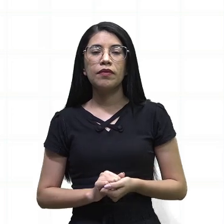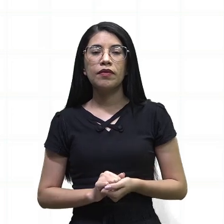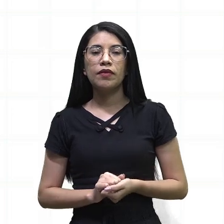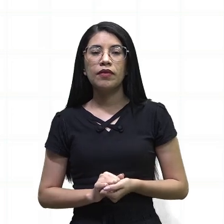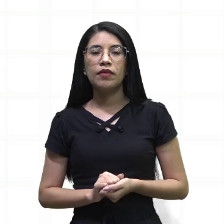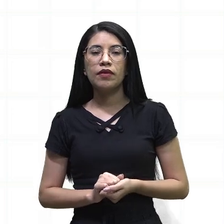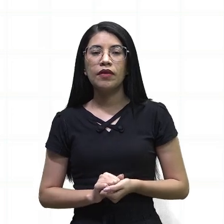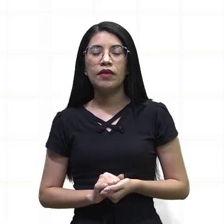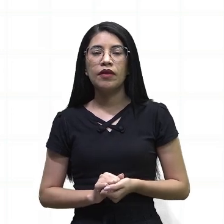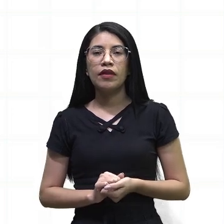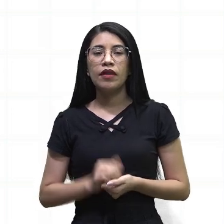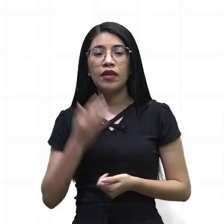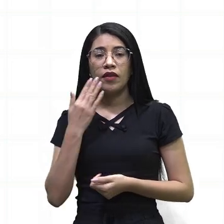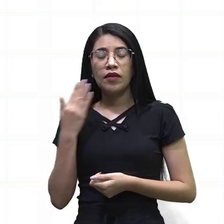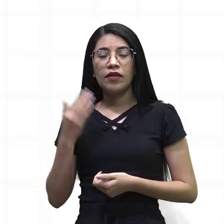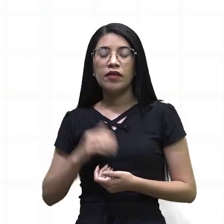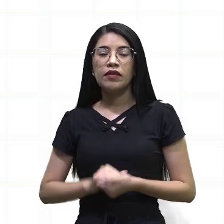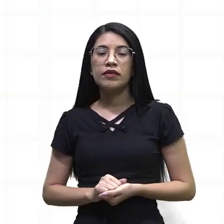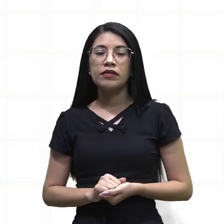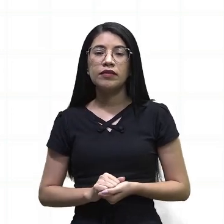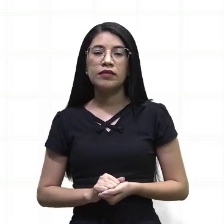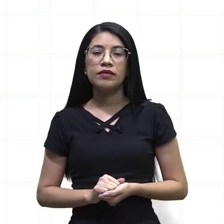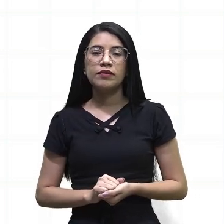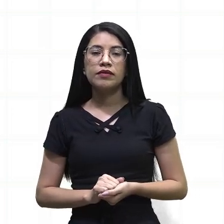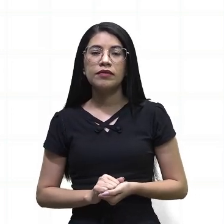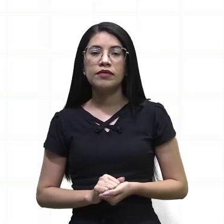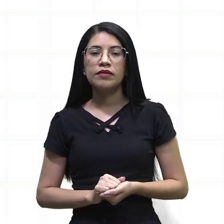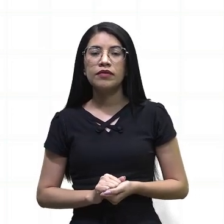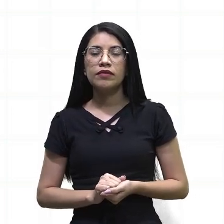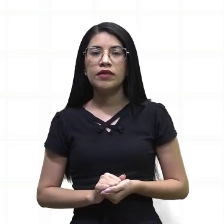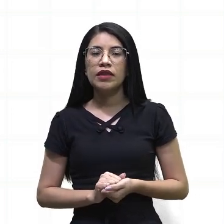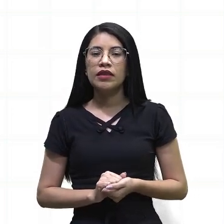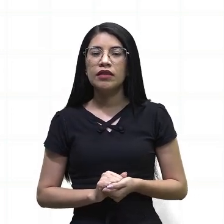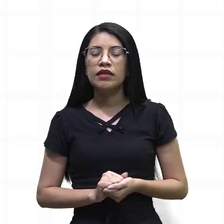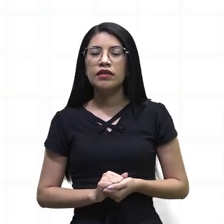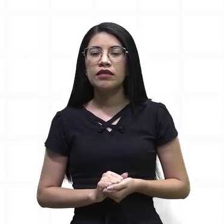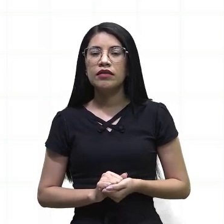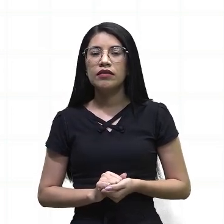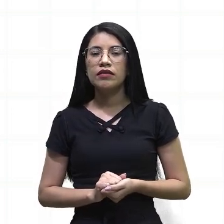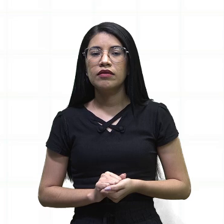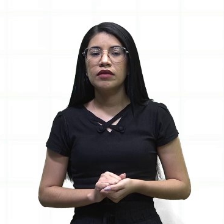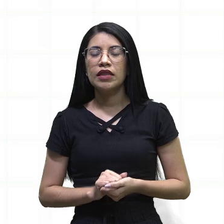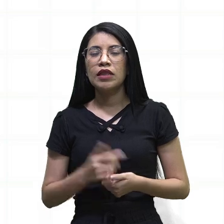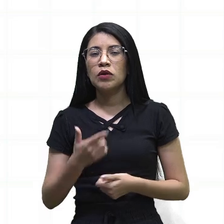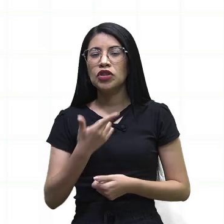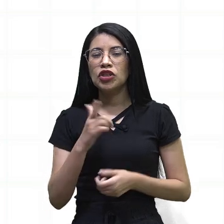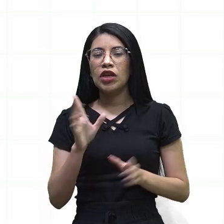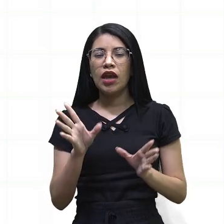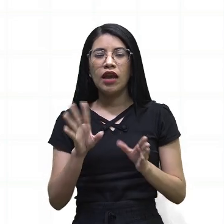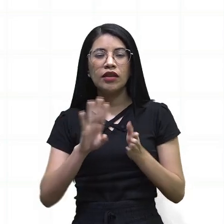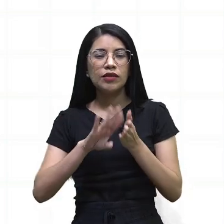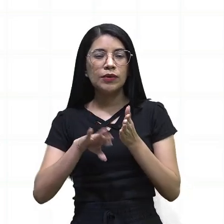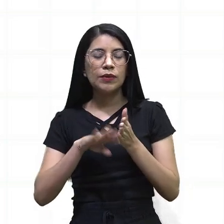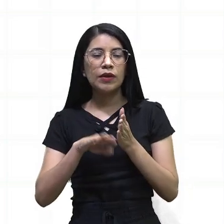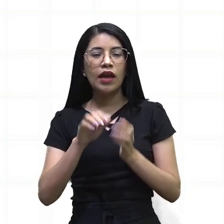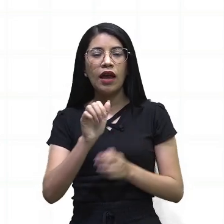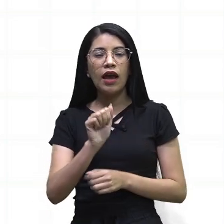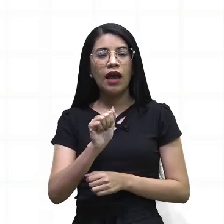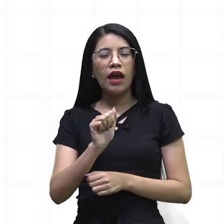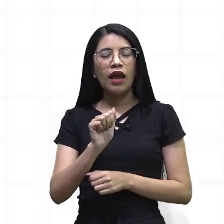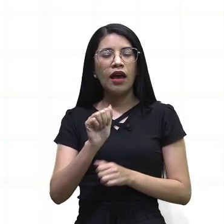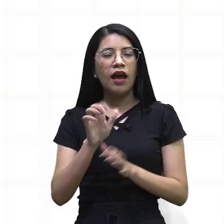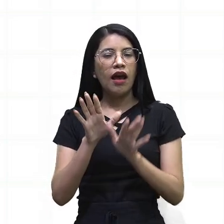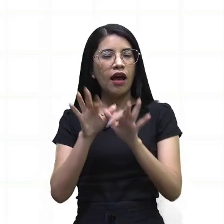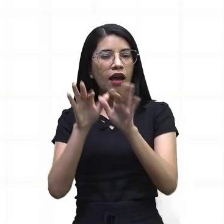ave para nossa decepção imediatamente voou. Então percebe que agora, ó, ave voou. Eu consigo